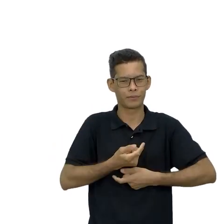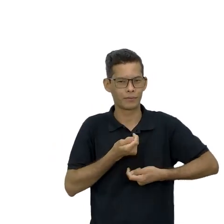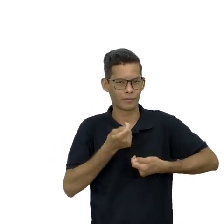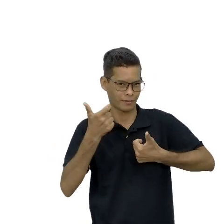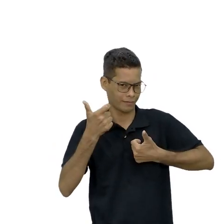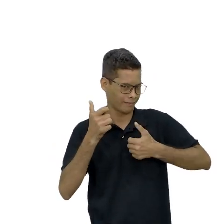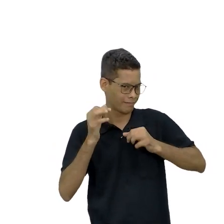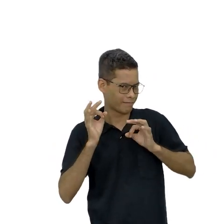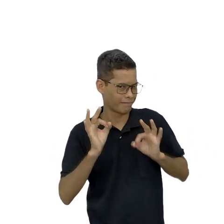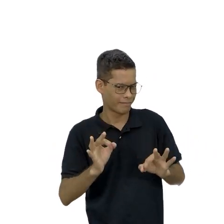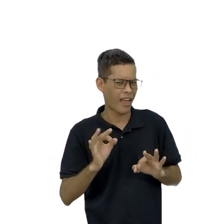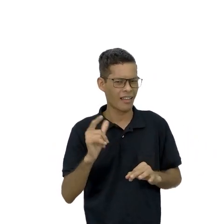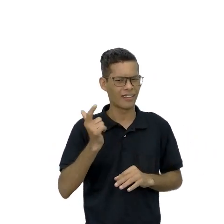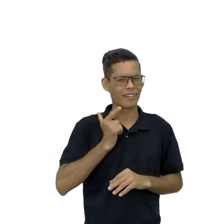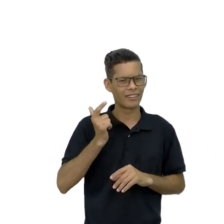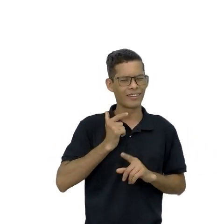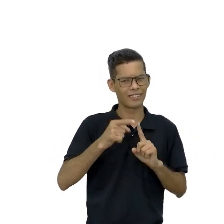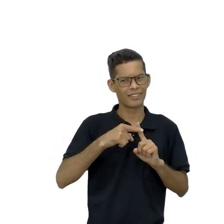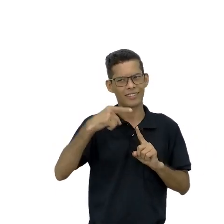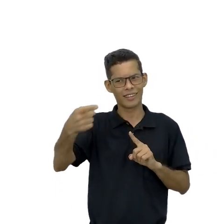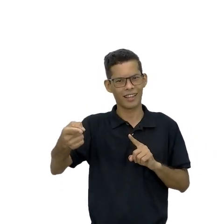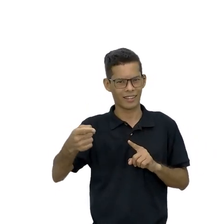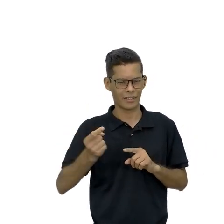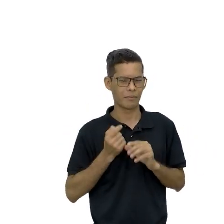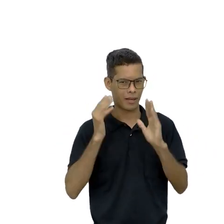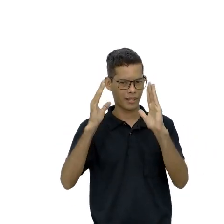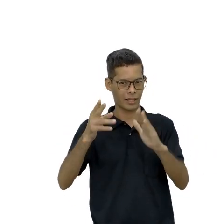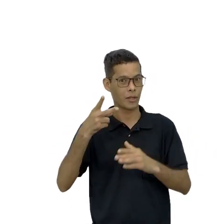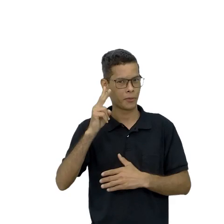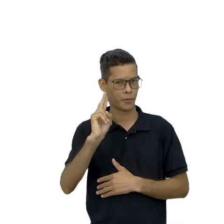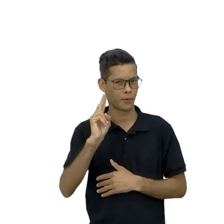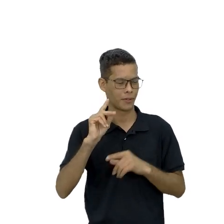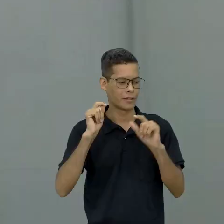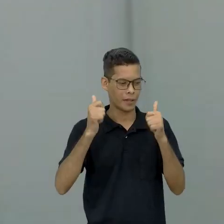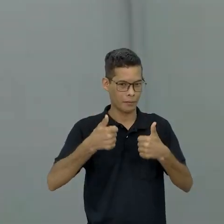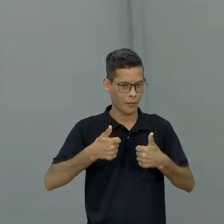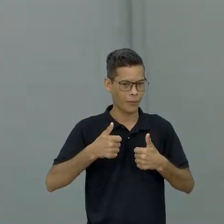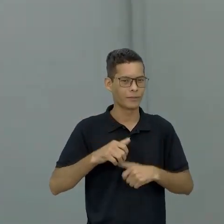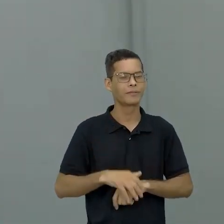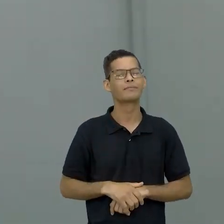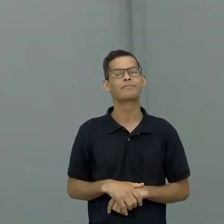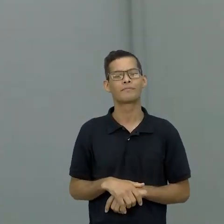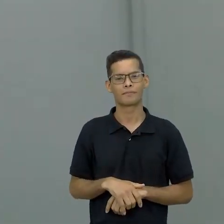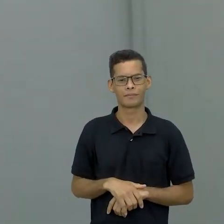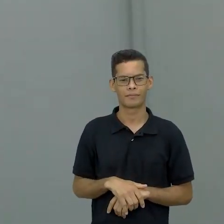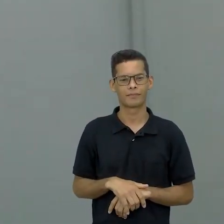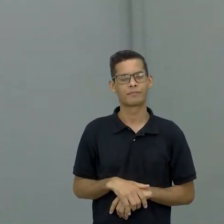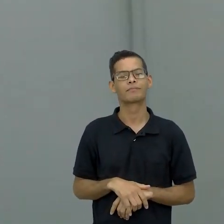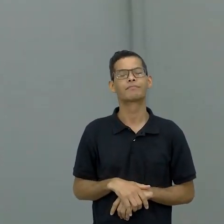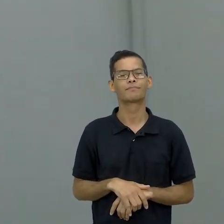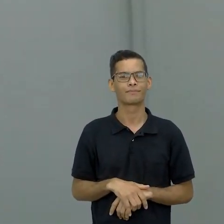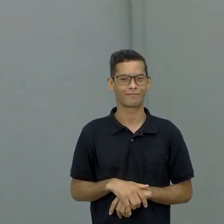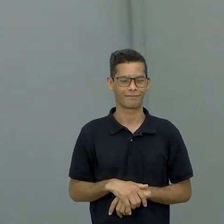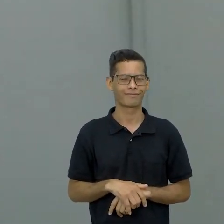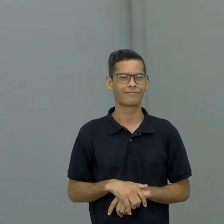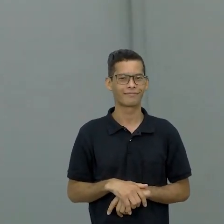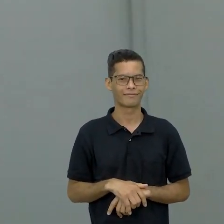Estamos encerrando, mas ainda temos mais uma etapa, né? Não vamos esquecer disso. Tá bom? Pode descompartilhar.